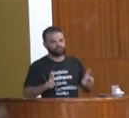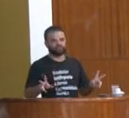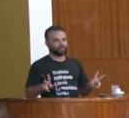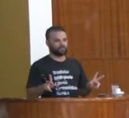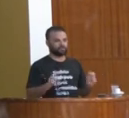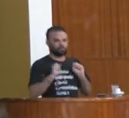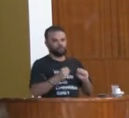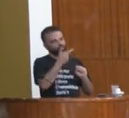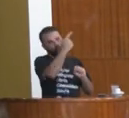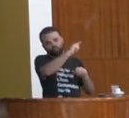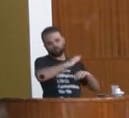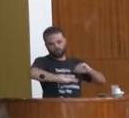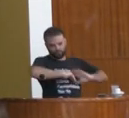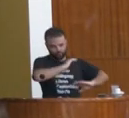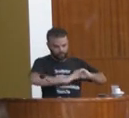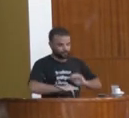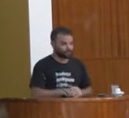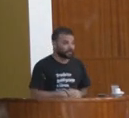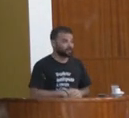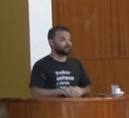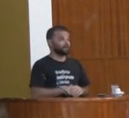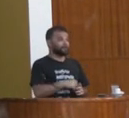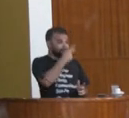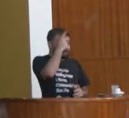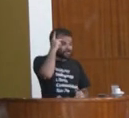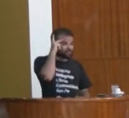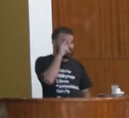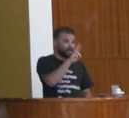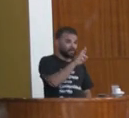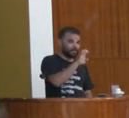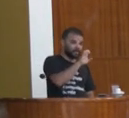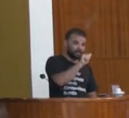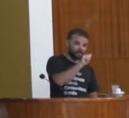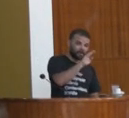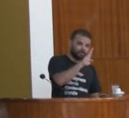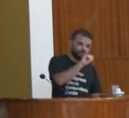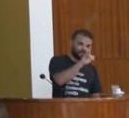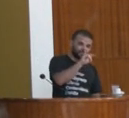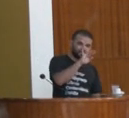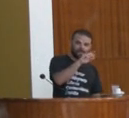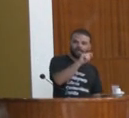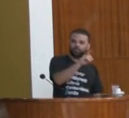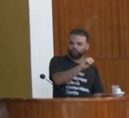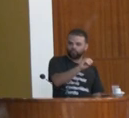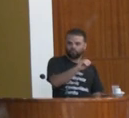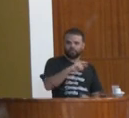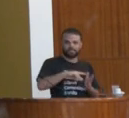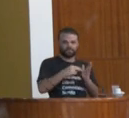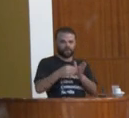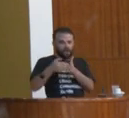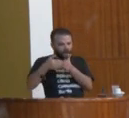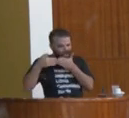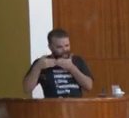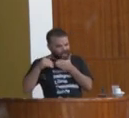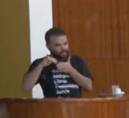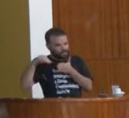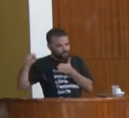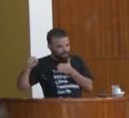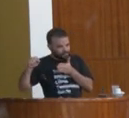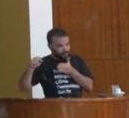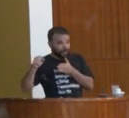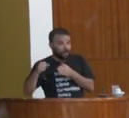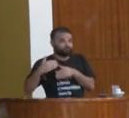Já o reabilitado do INSS, ele não precisa nem de laudo, Ele só precisa do certificado de